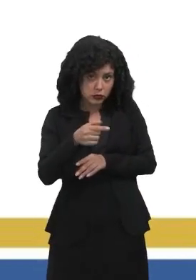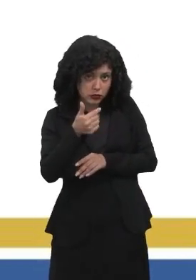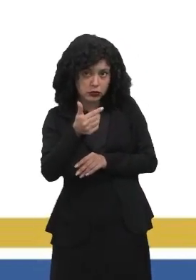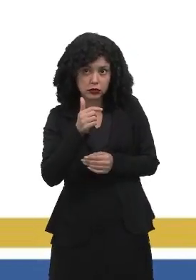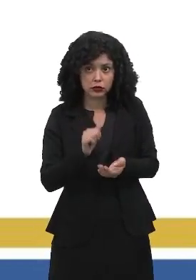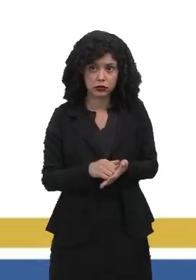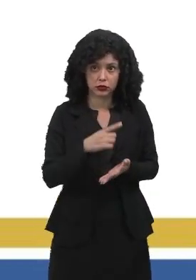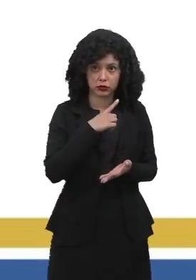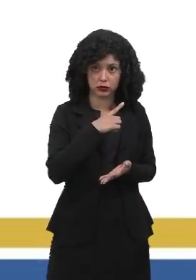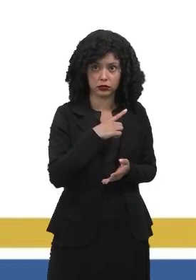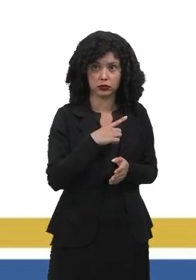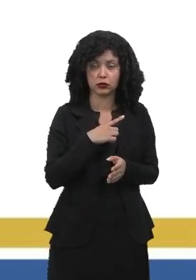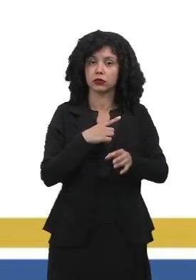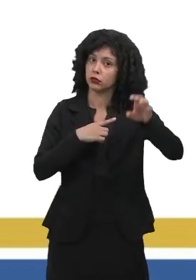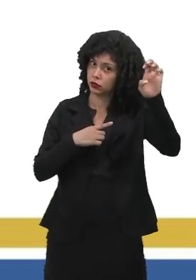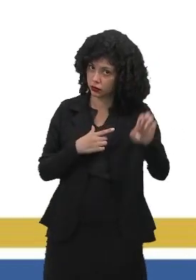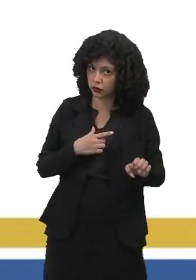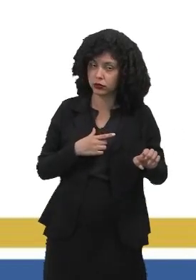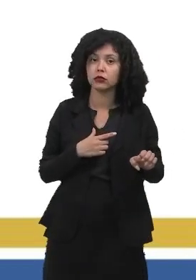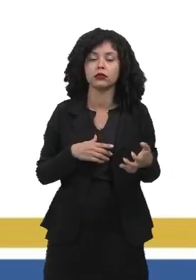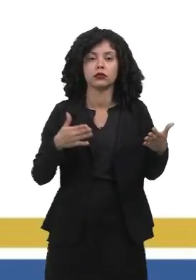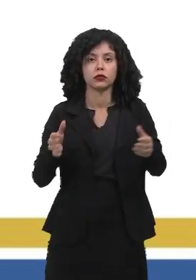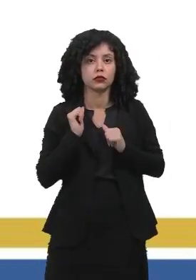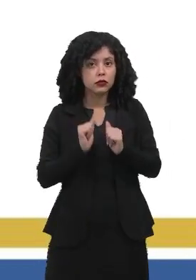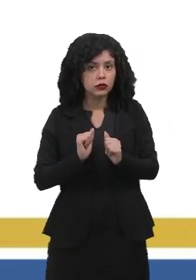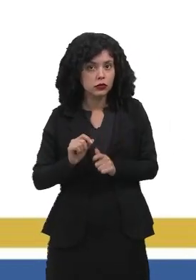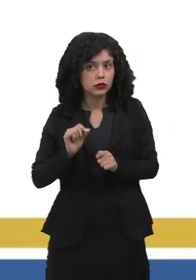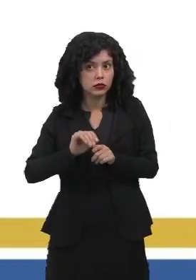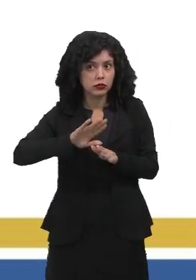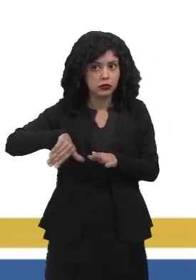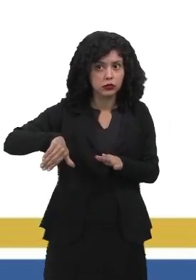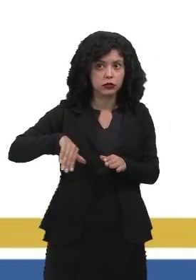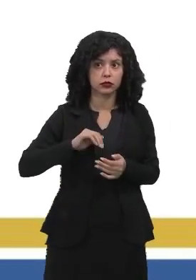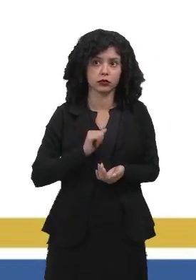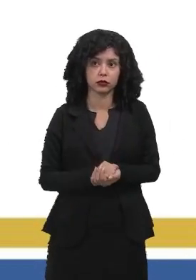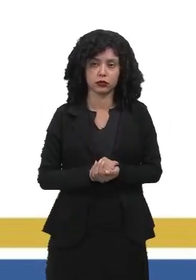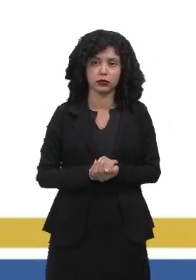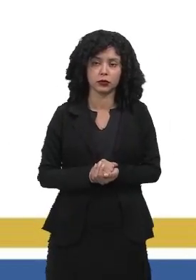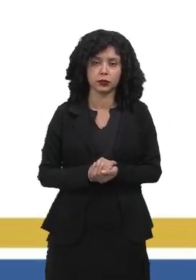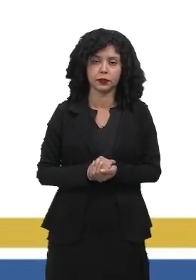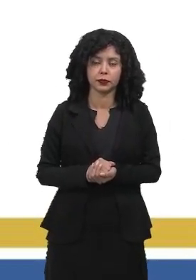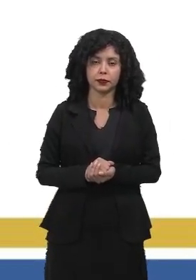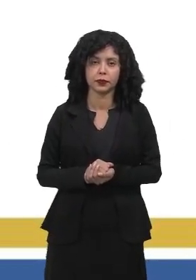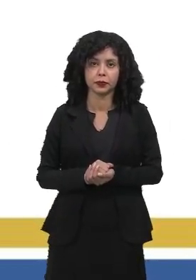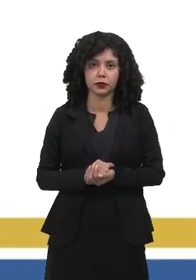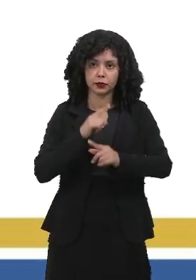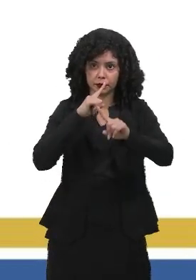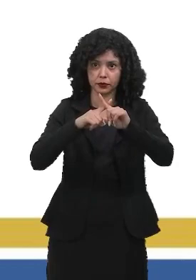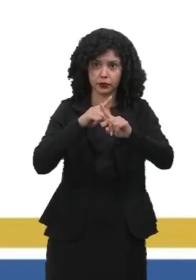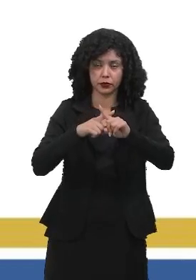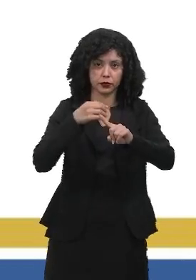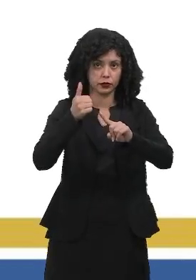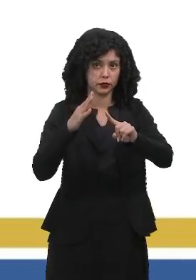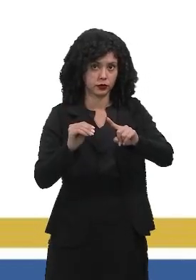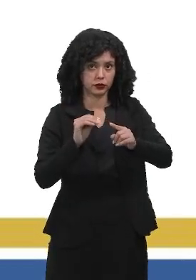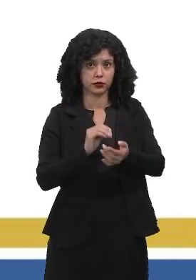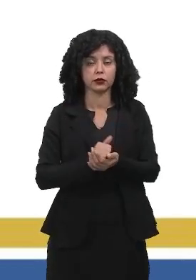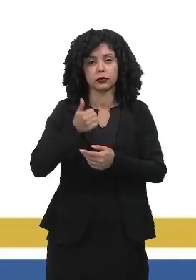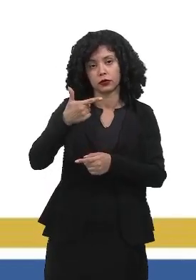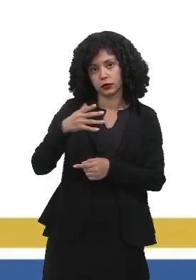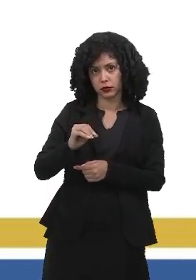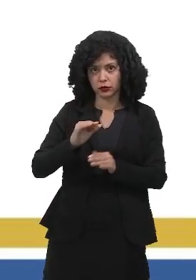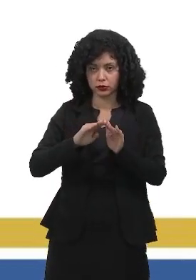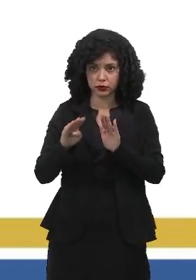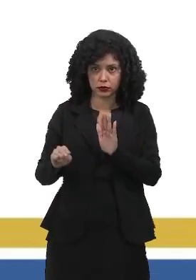0,2 ele tem um zero à esquerda, O que eu posso fazer para tirar esse zero? eu multiplico por 10 em cima e por